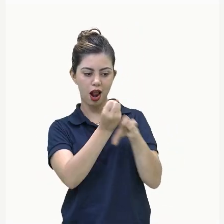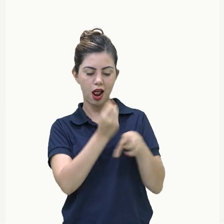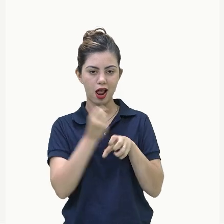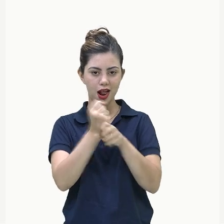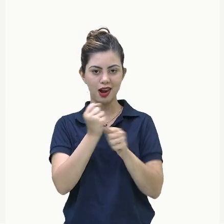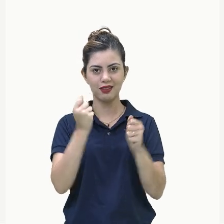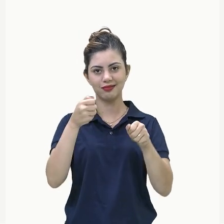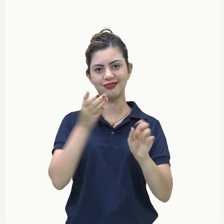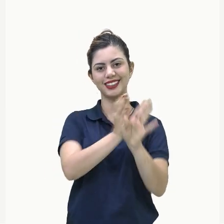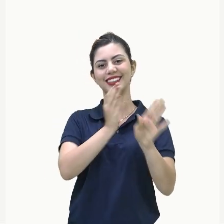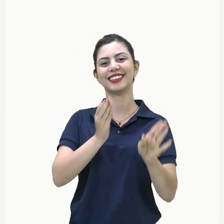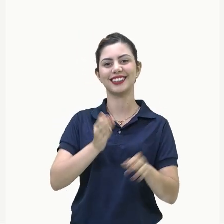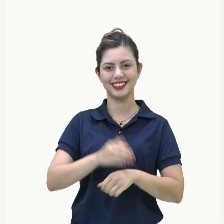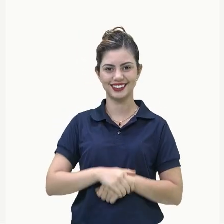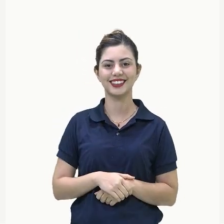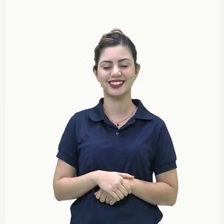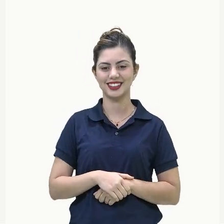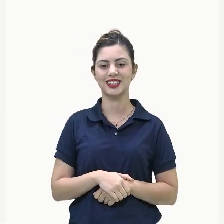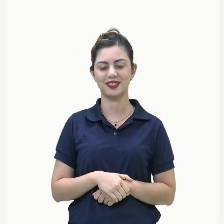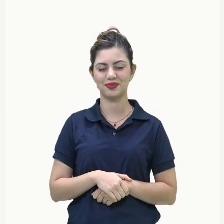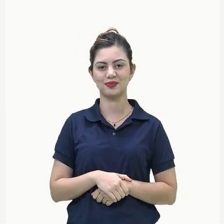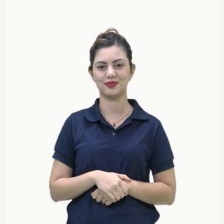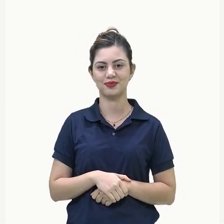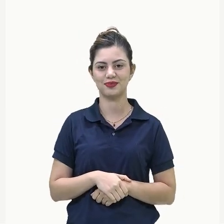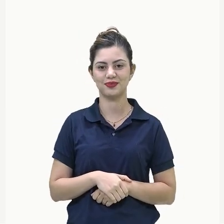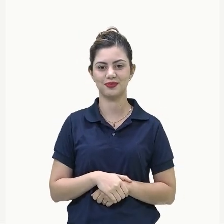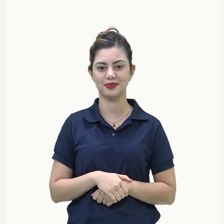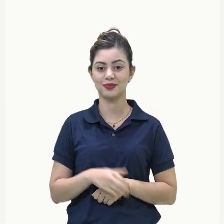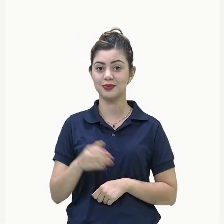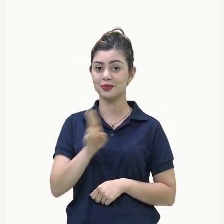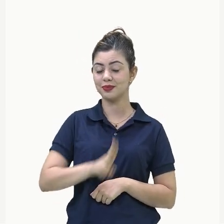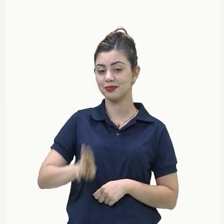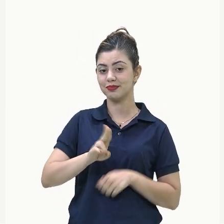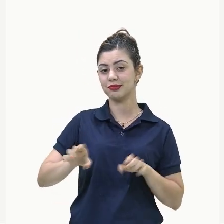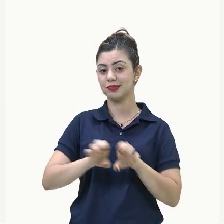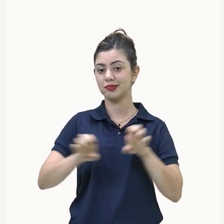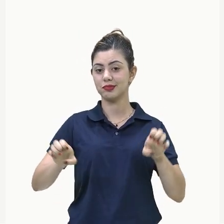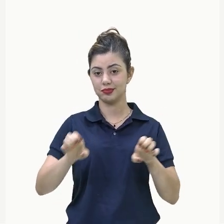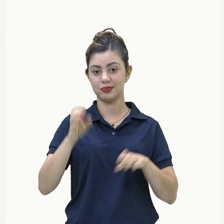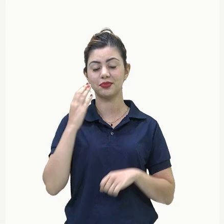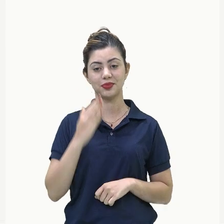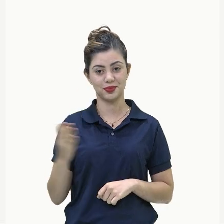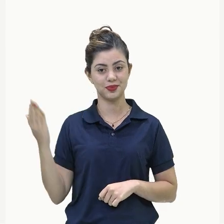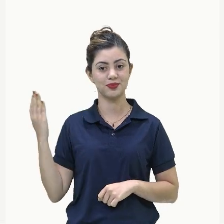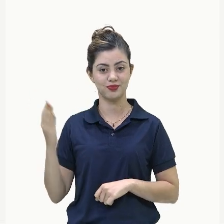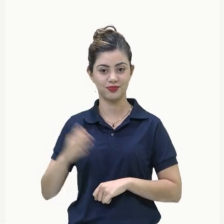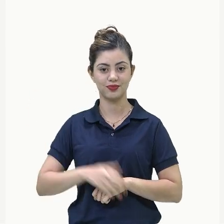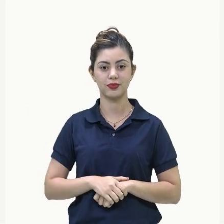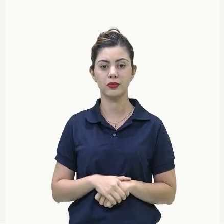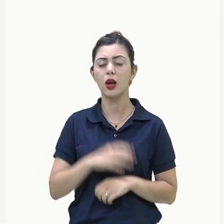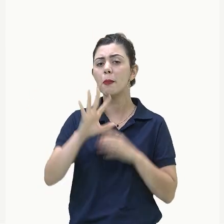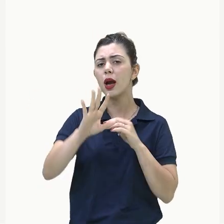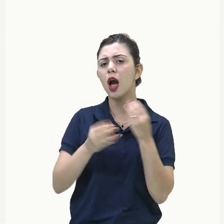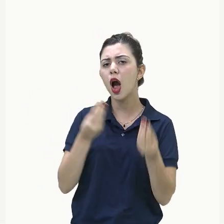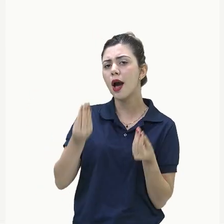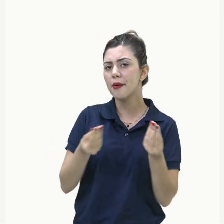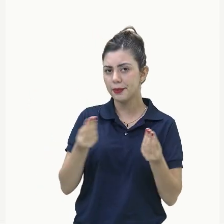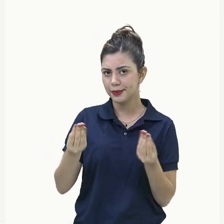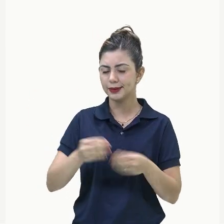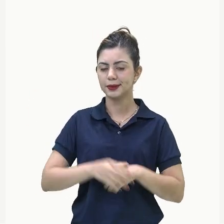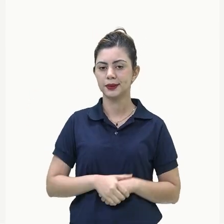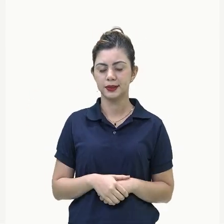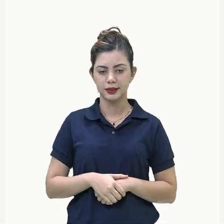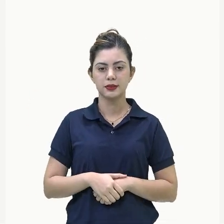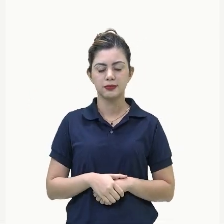informações, a gente consegue calcular algebricamente a localização desses pontos. Fazendo como, então? A gente